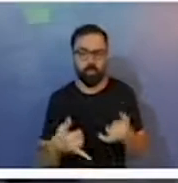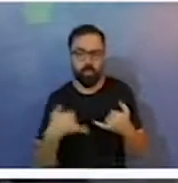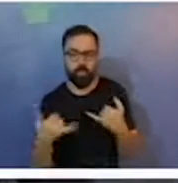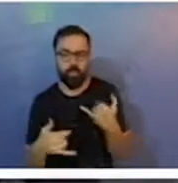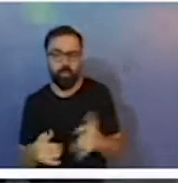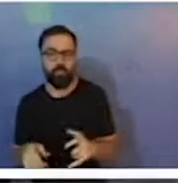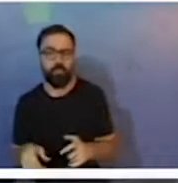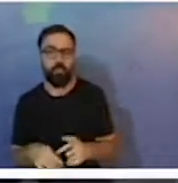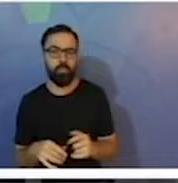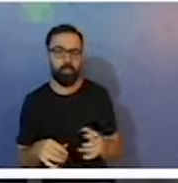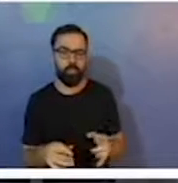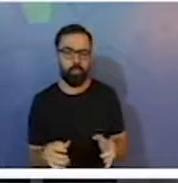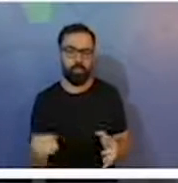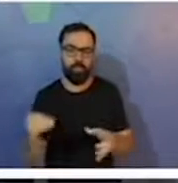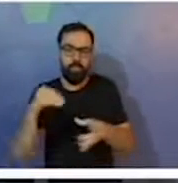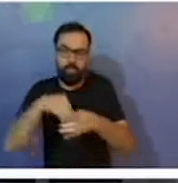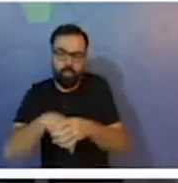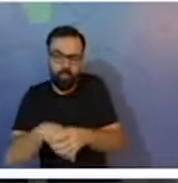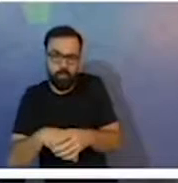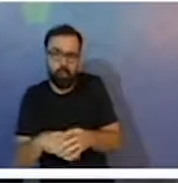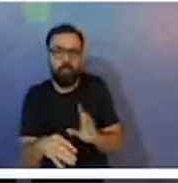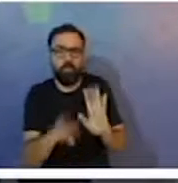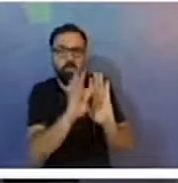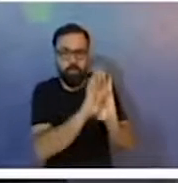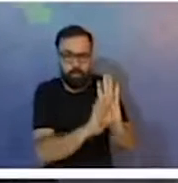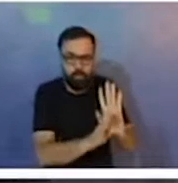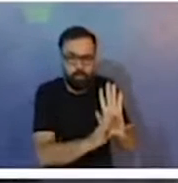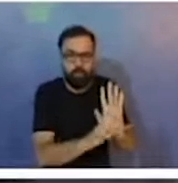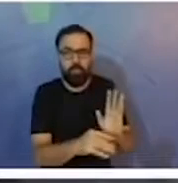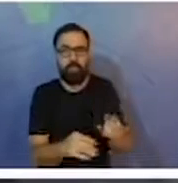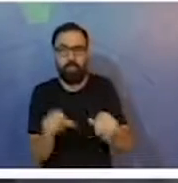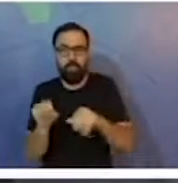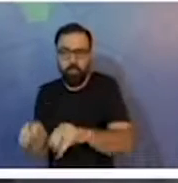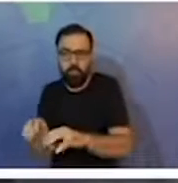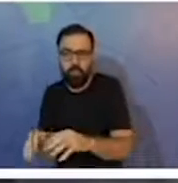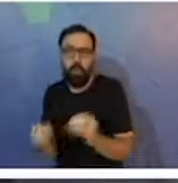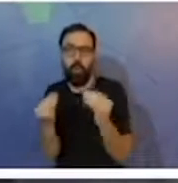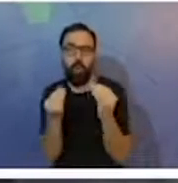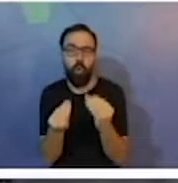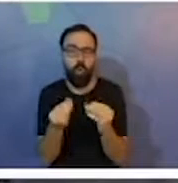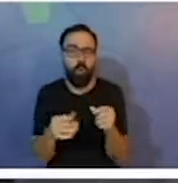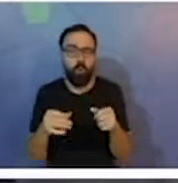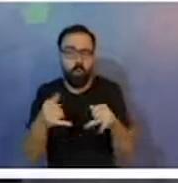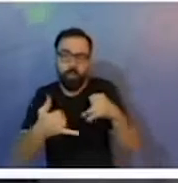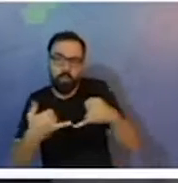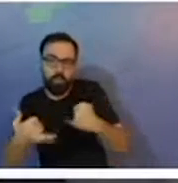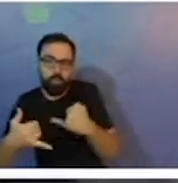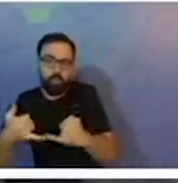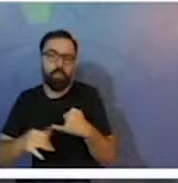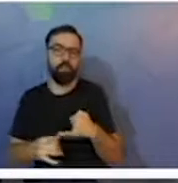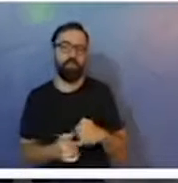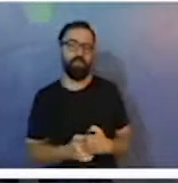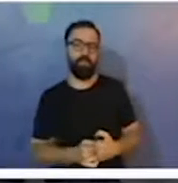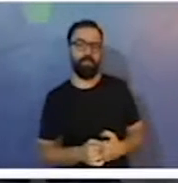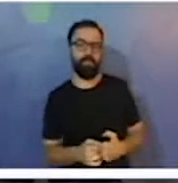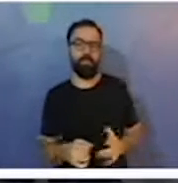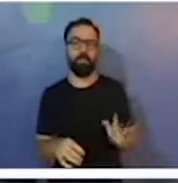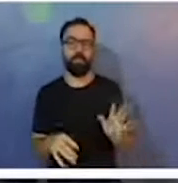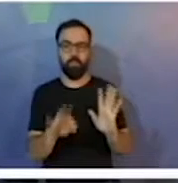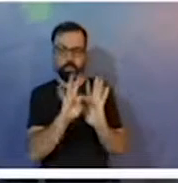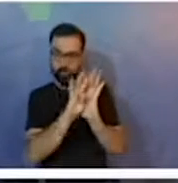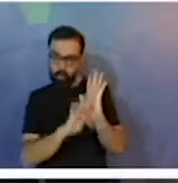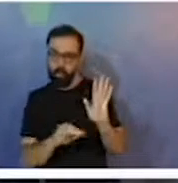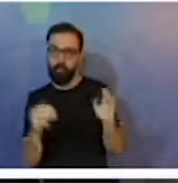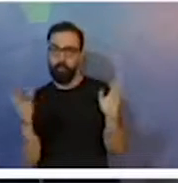brinquedos e jogos tão acompanhados por textos que nos ensinam a montar ou até a usar o texto que você